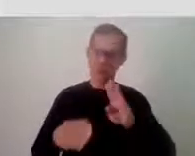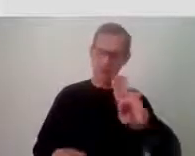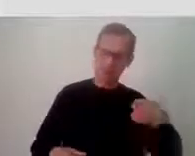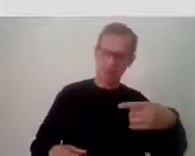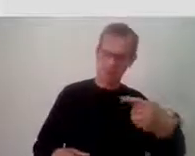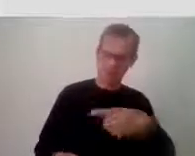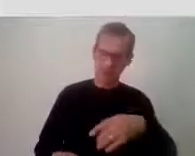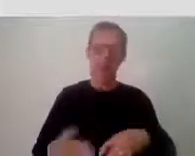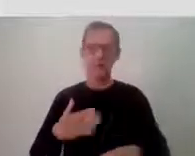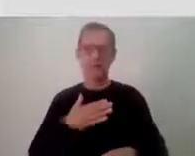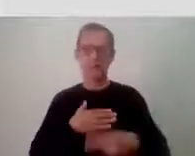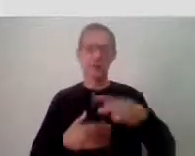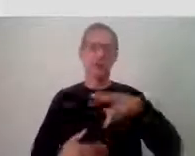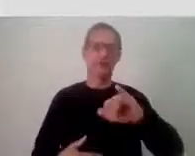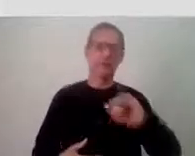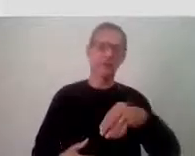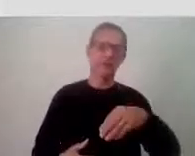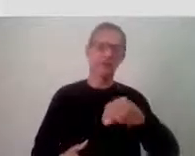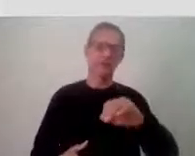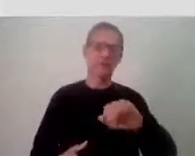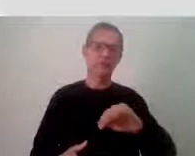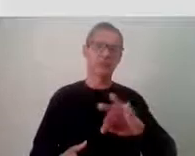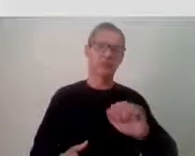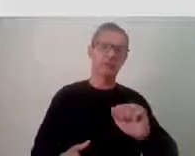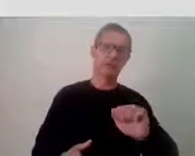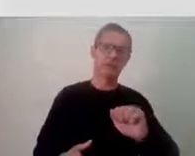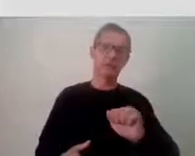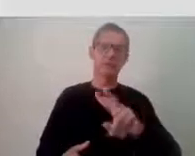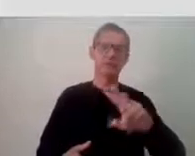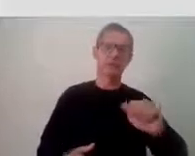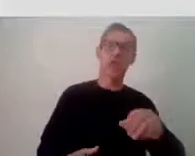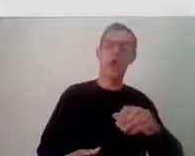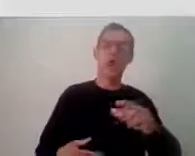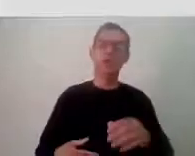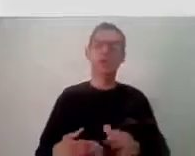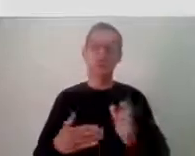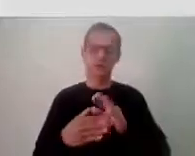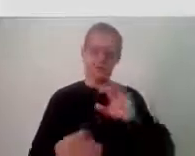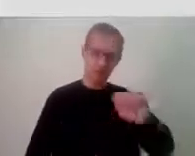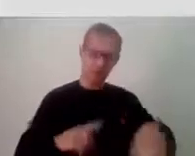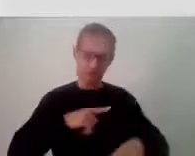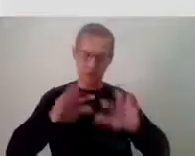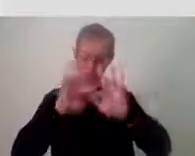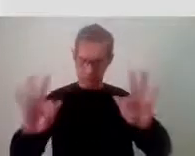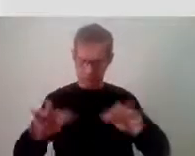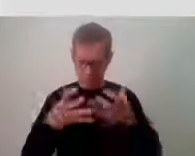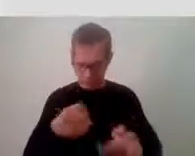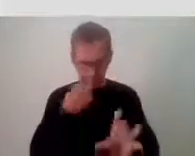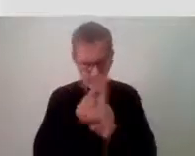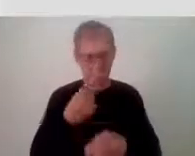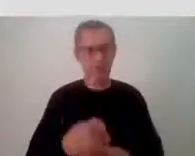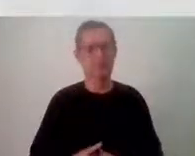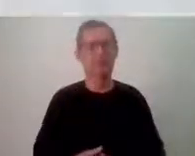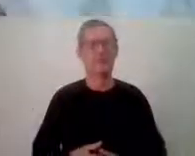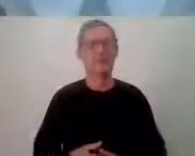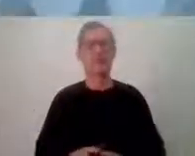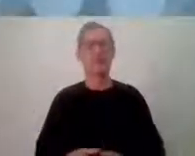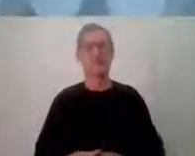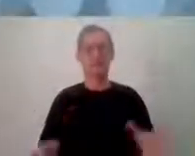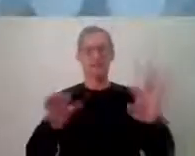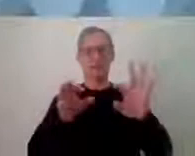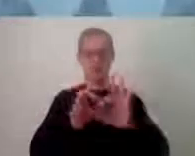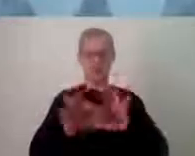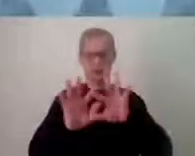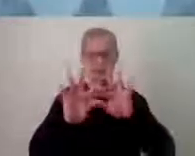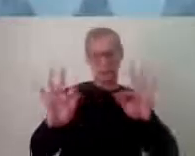no limite a. Então, vamos lá. Tenho uma função. Quero encontrar a integral